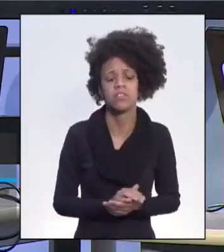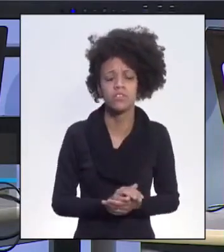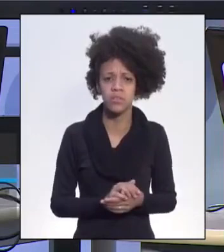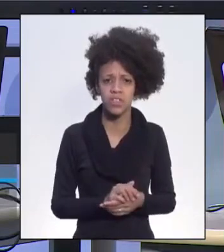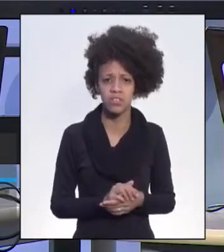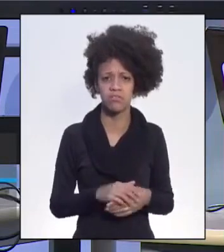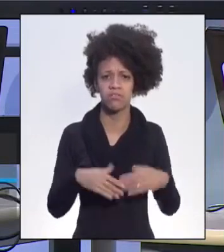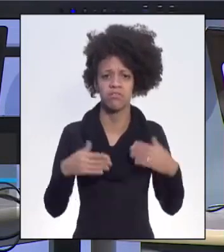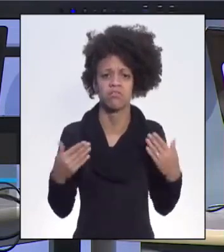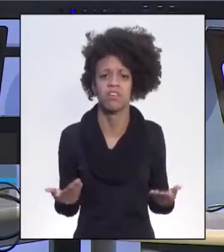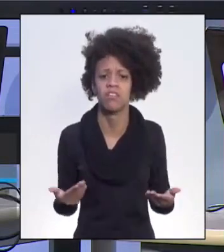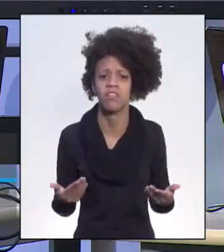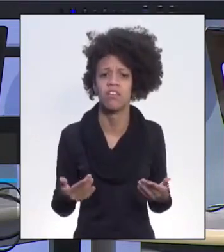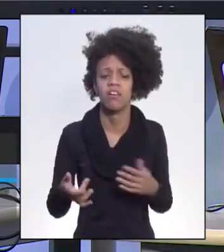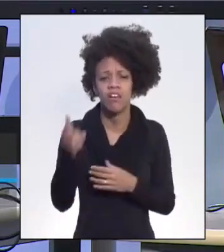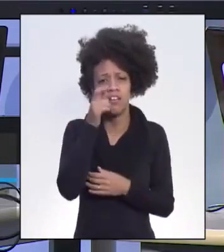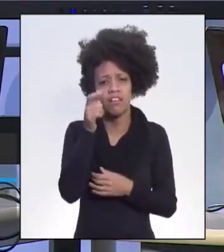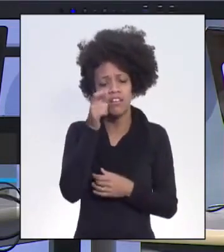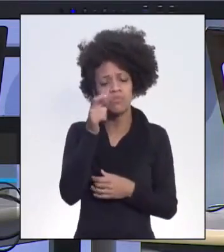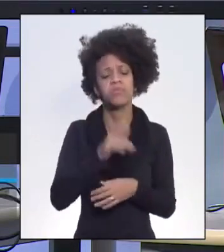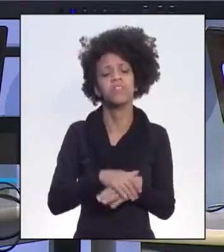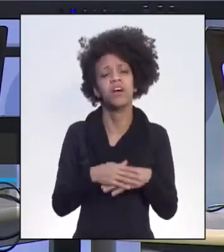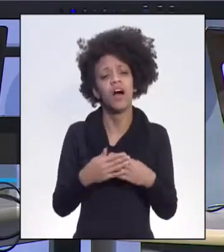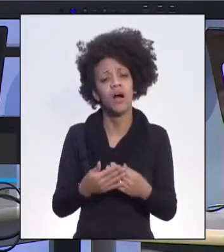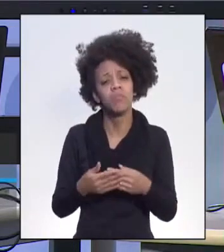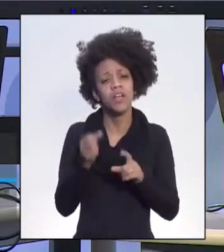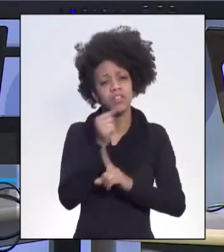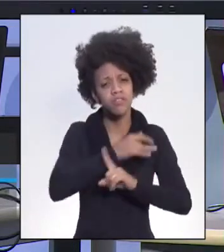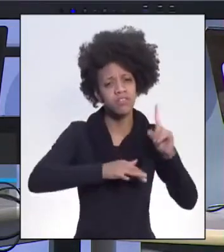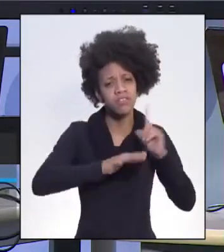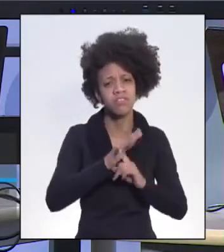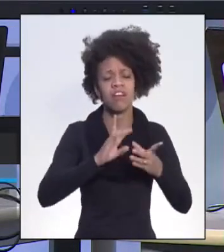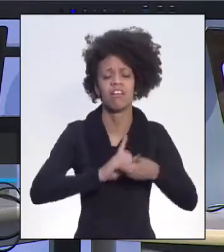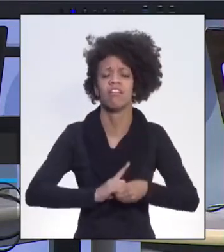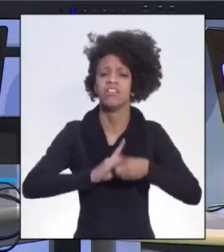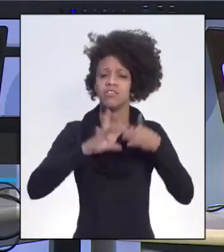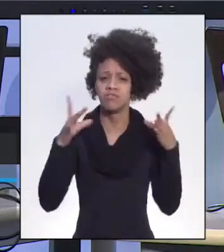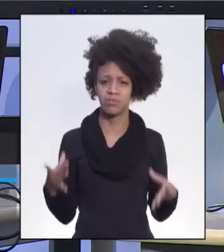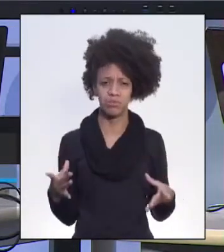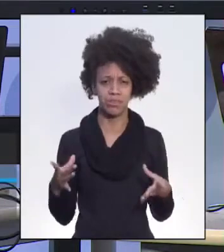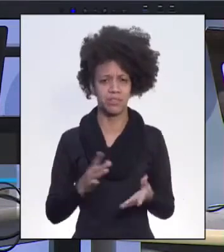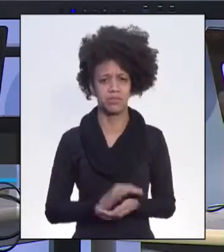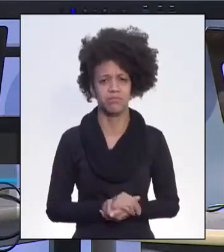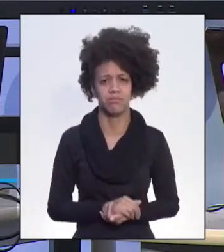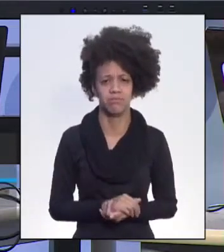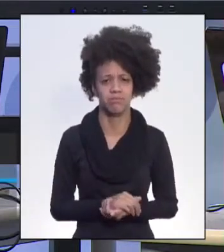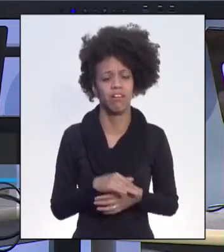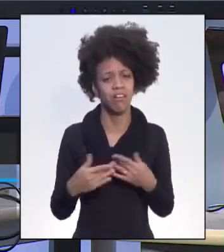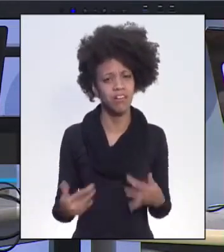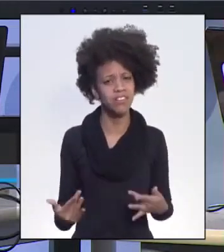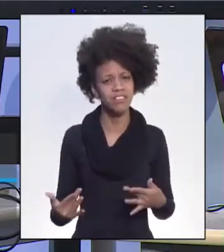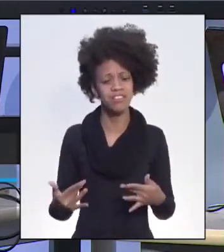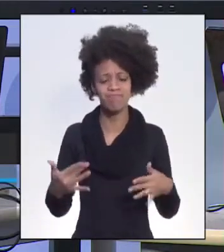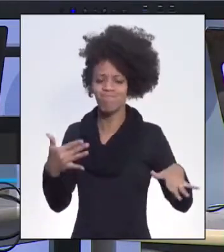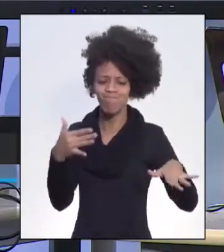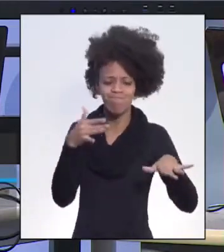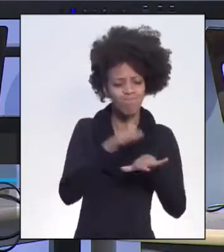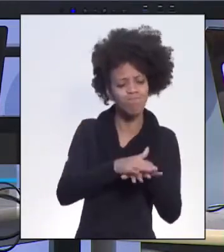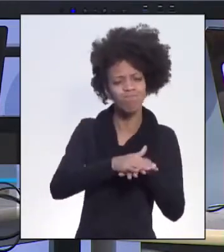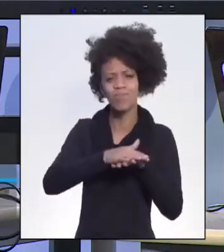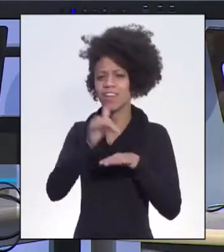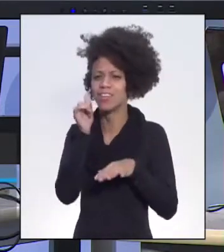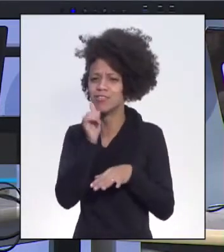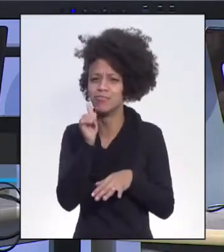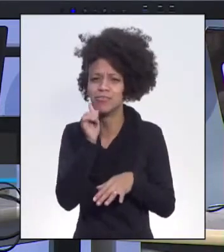ser observadas para que nós possamos ter uma sociedade democrática de fato, que inclua todas as mulheres e não